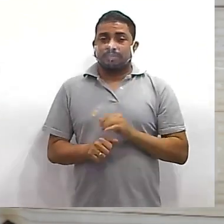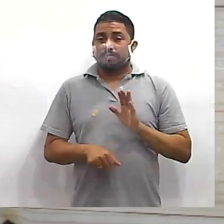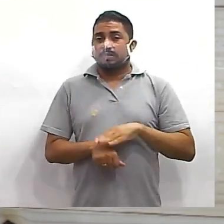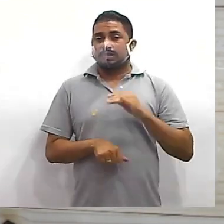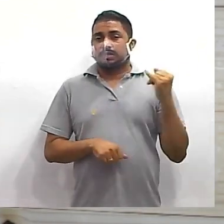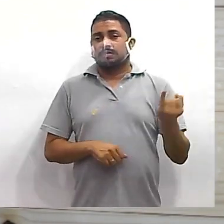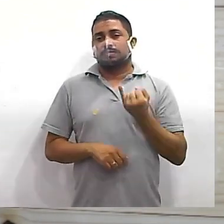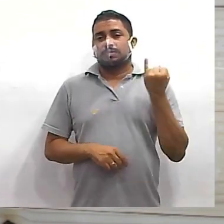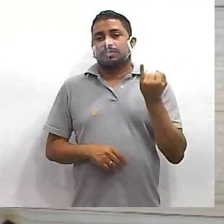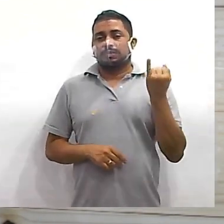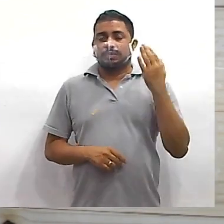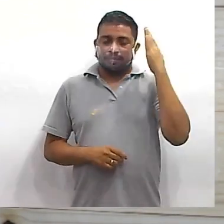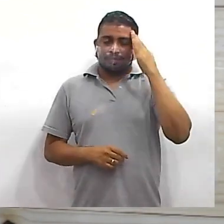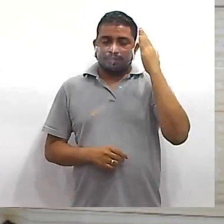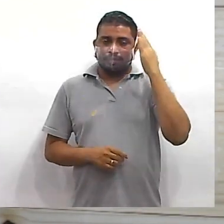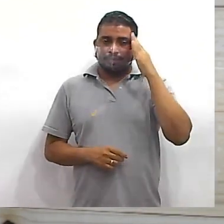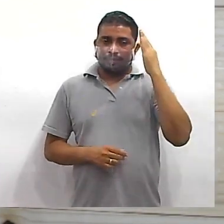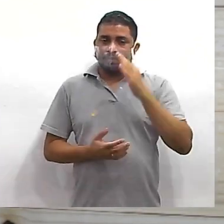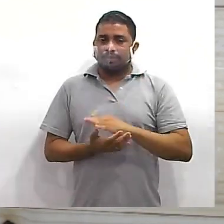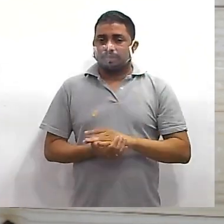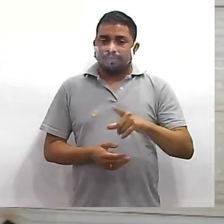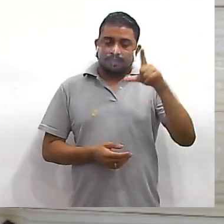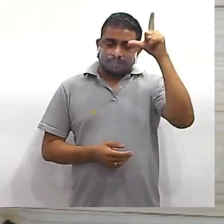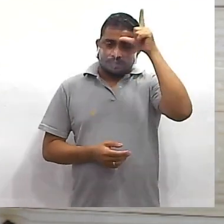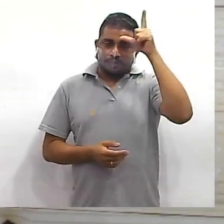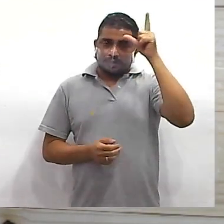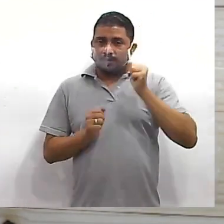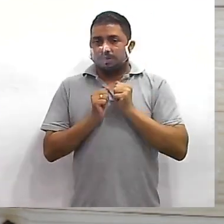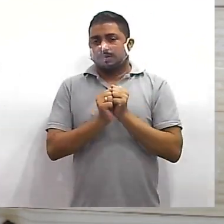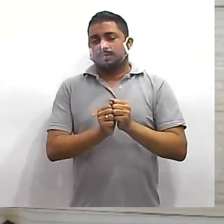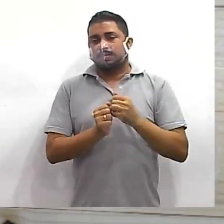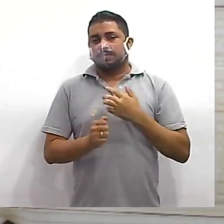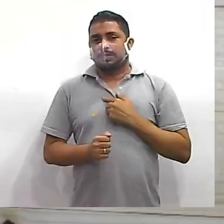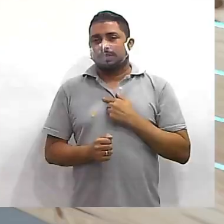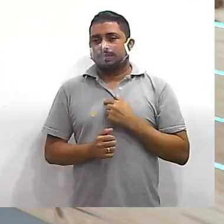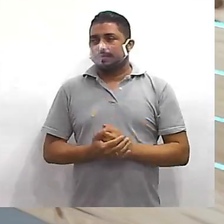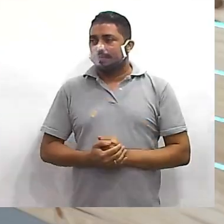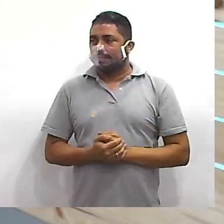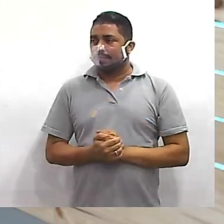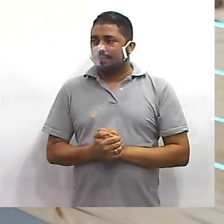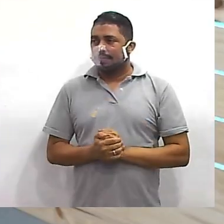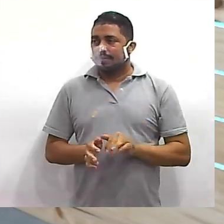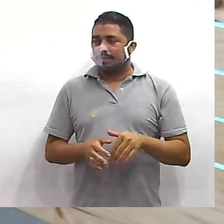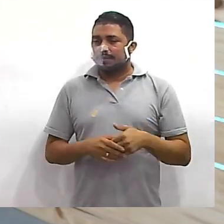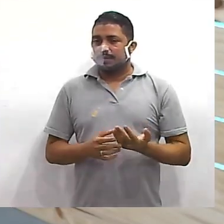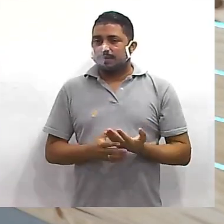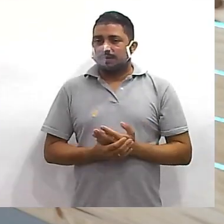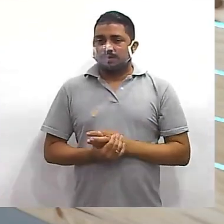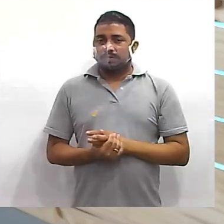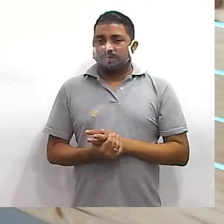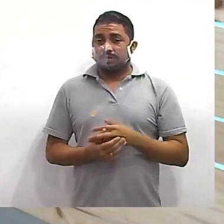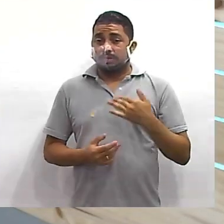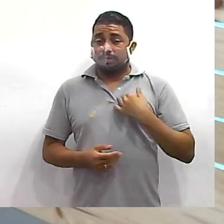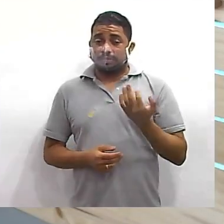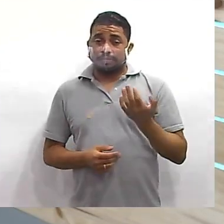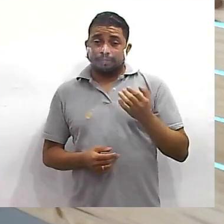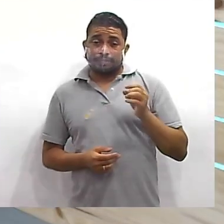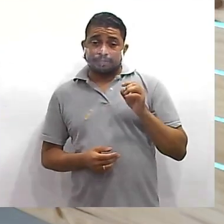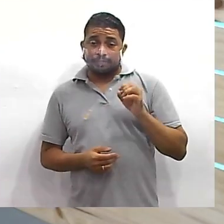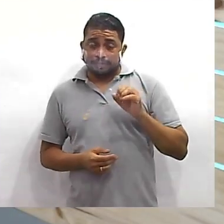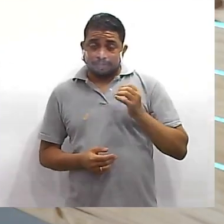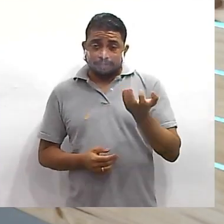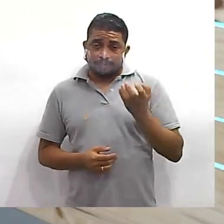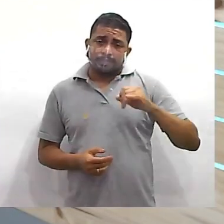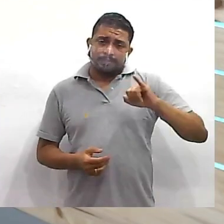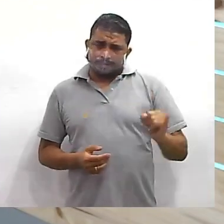que a gente tem que entender, tá certo? Aquele líder que está comigo. Isso, Cris. E Eu só queria aproveitar a